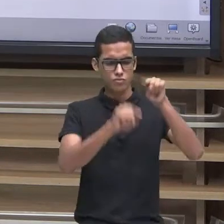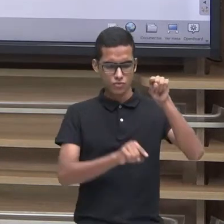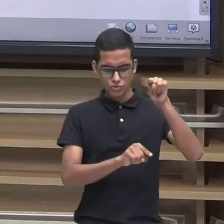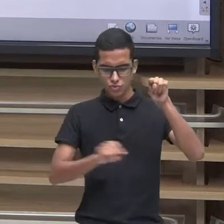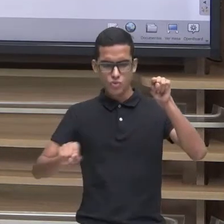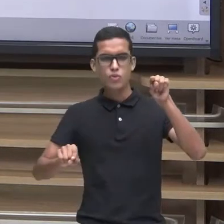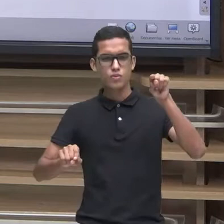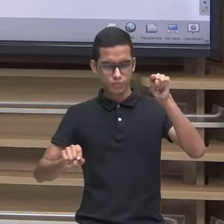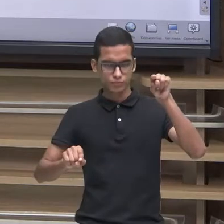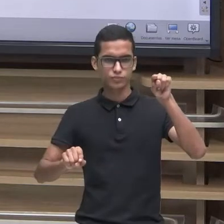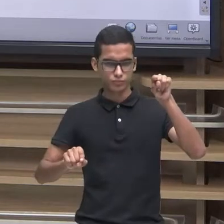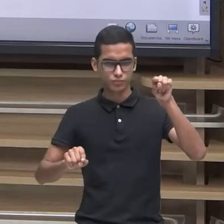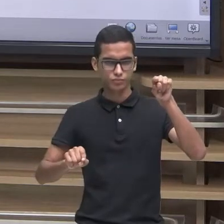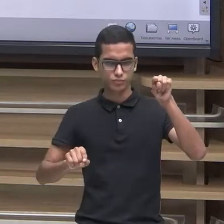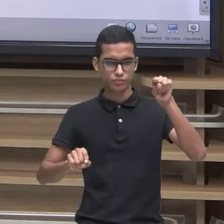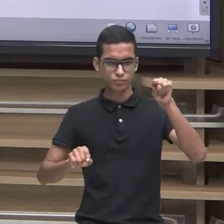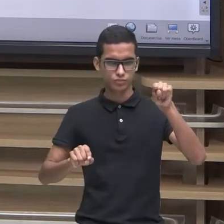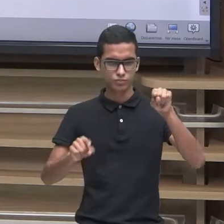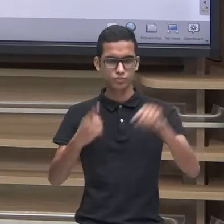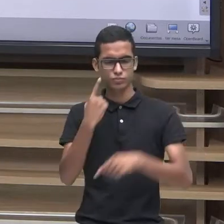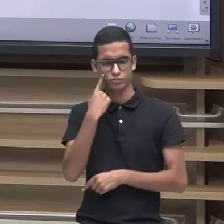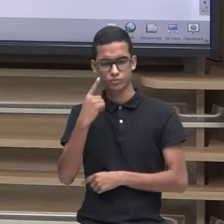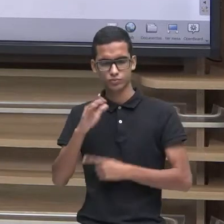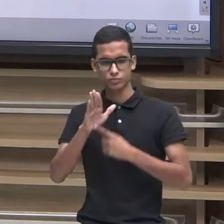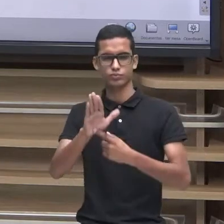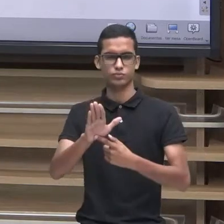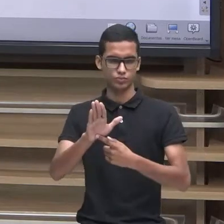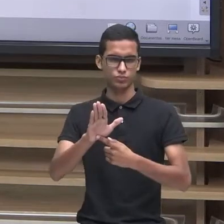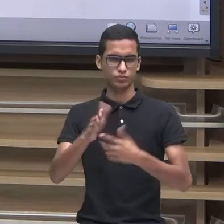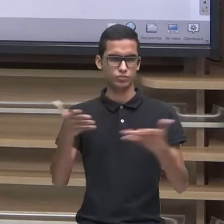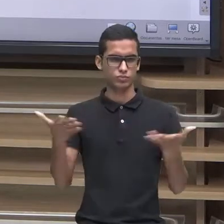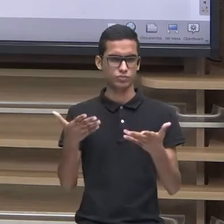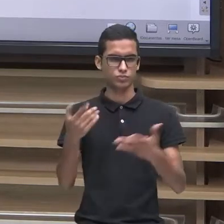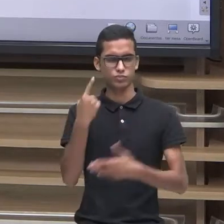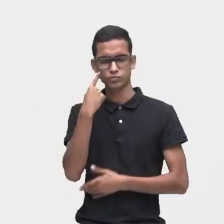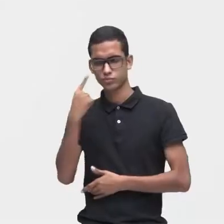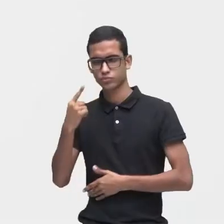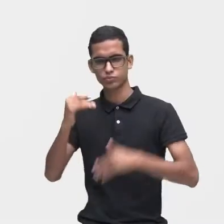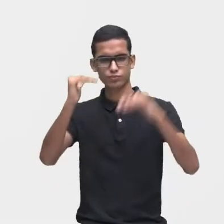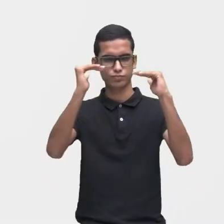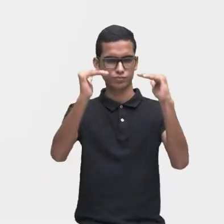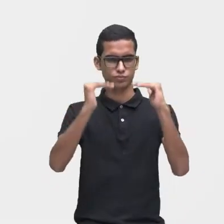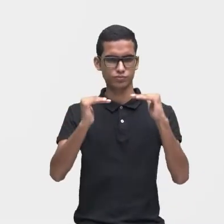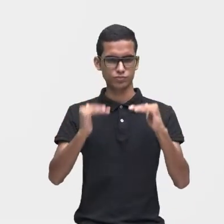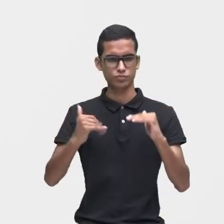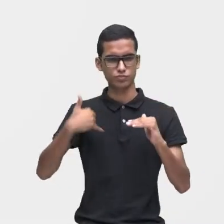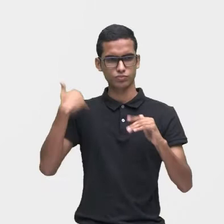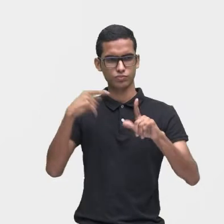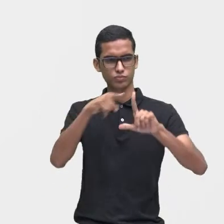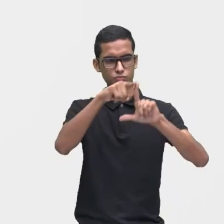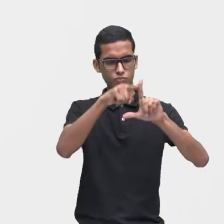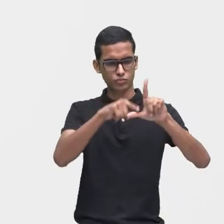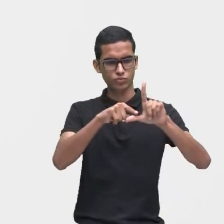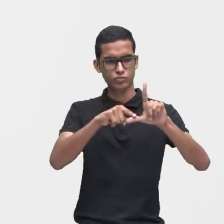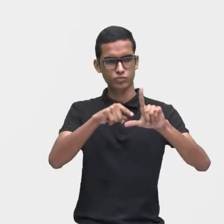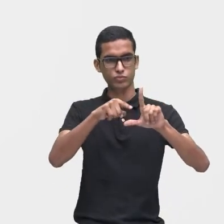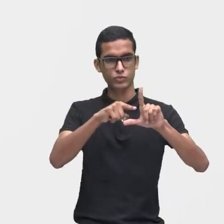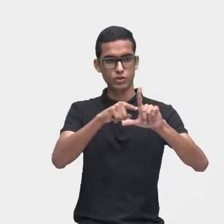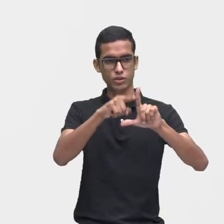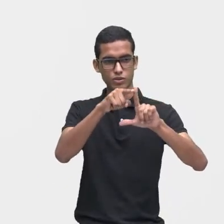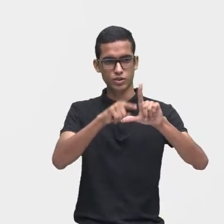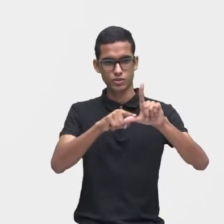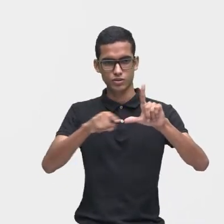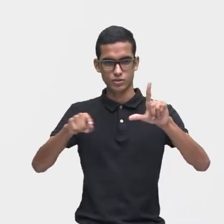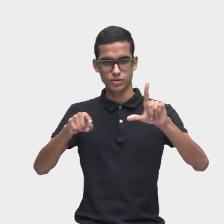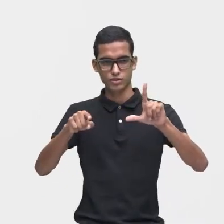precisa observar. Eu vou mostrar para você agora uma pirâmide etária e observa bem o plano cartesiano. Tá aí